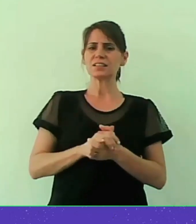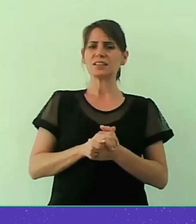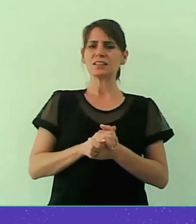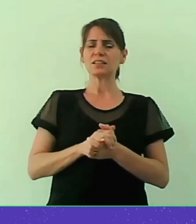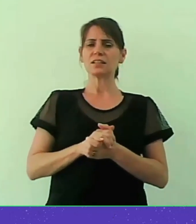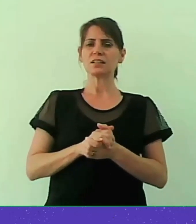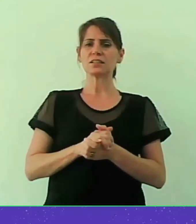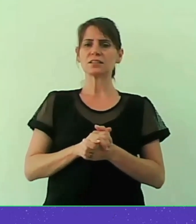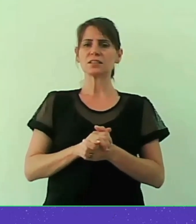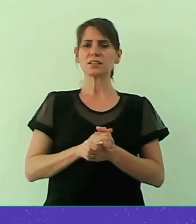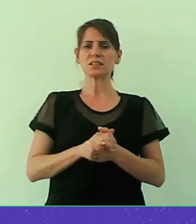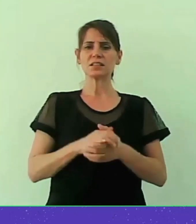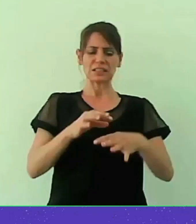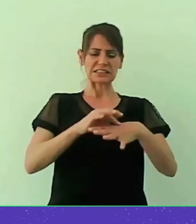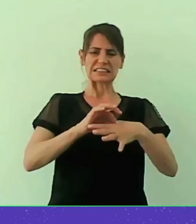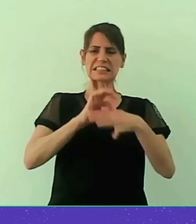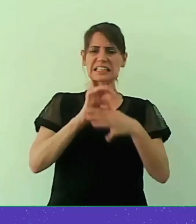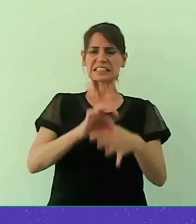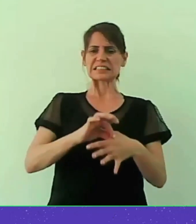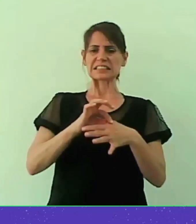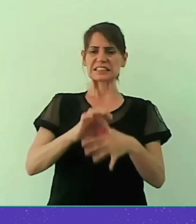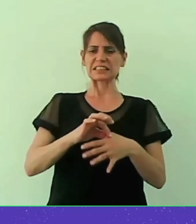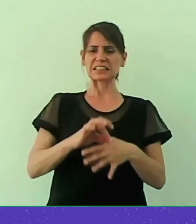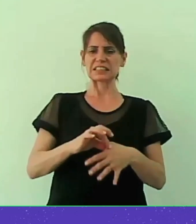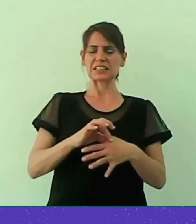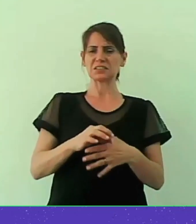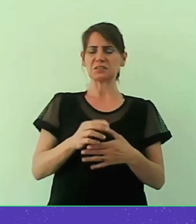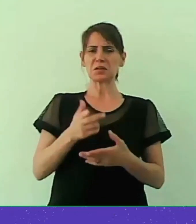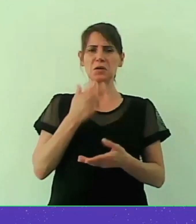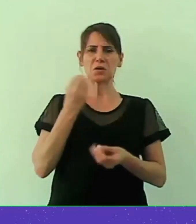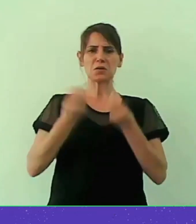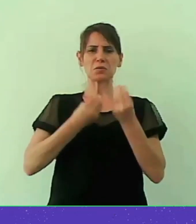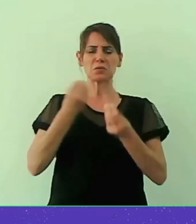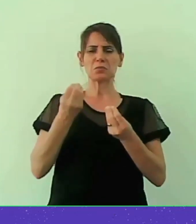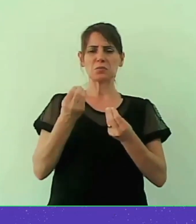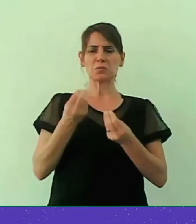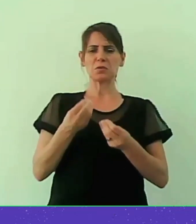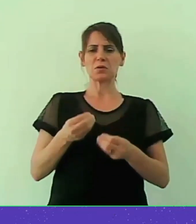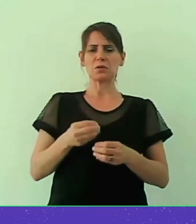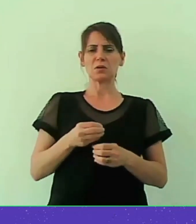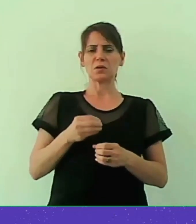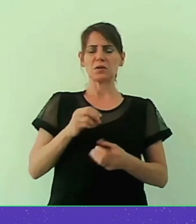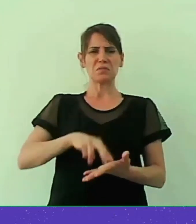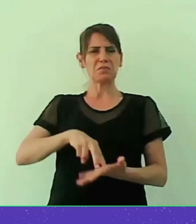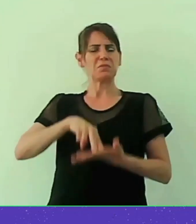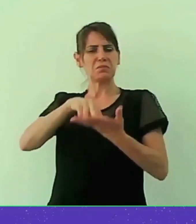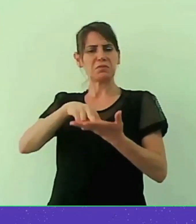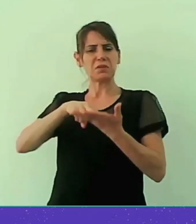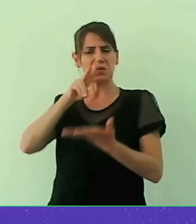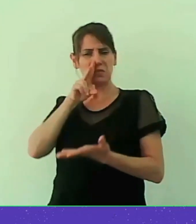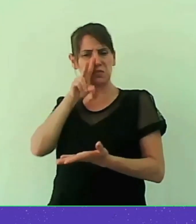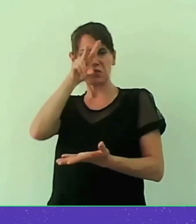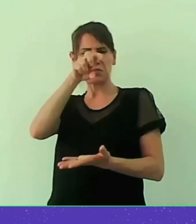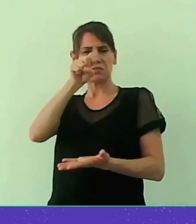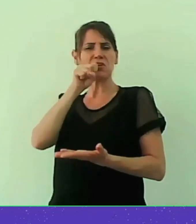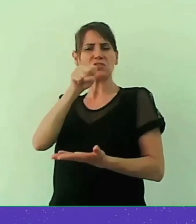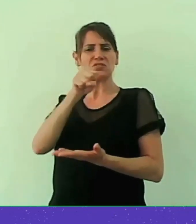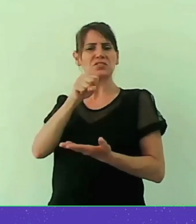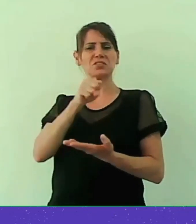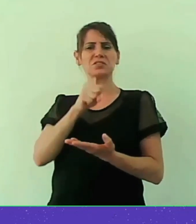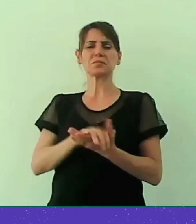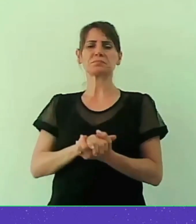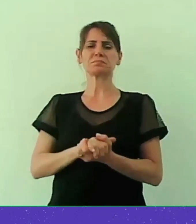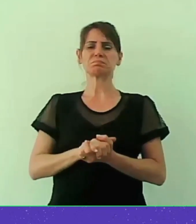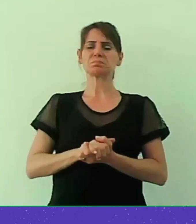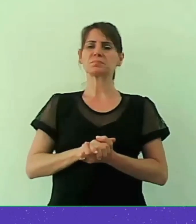da carne mortal o seu braço. A sua força está na carne mortal. A sua